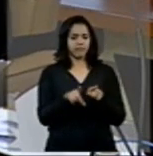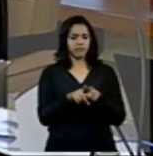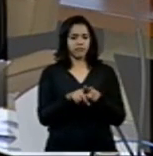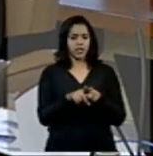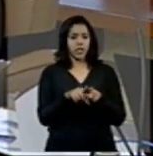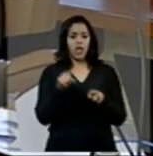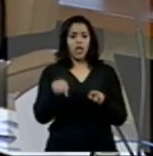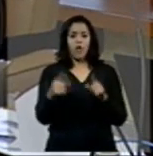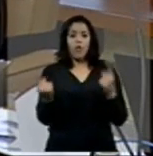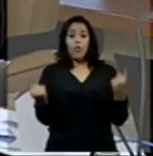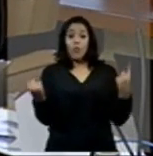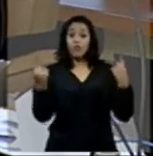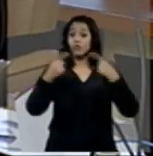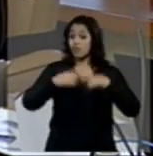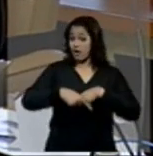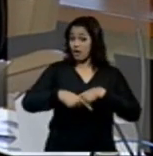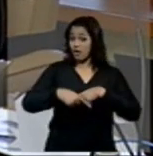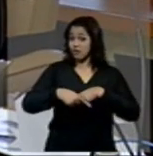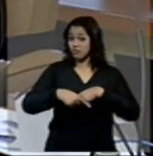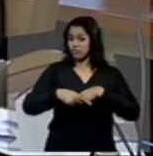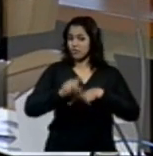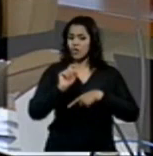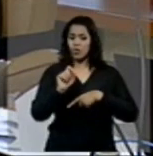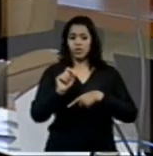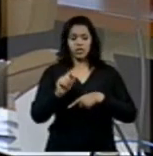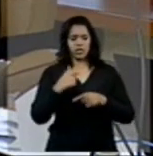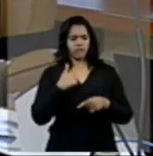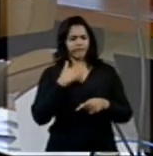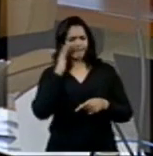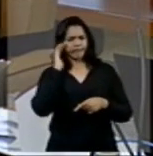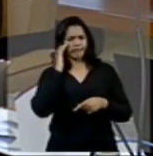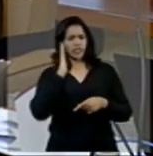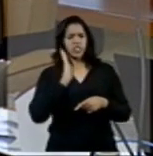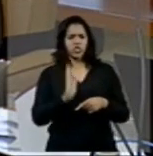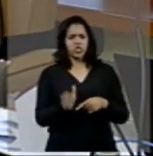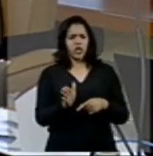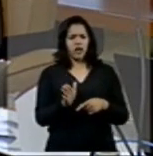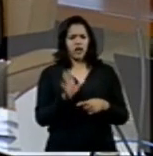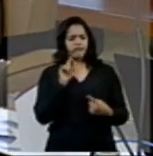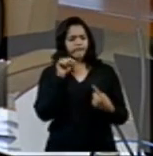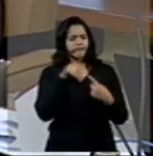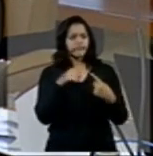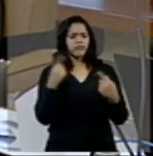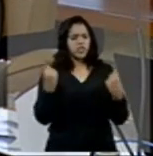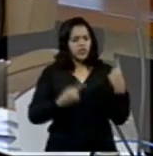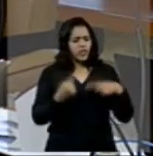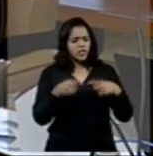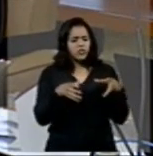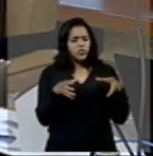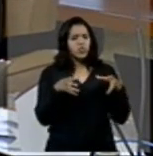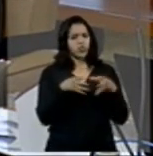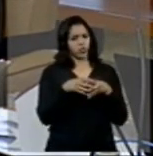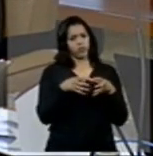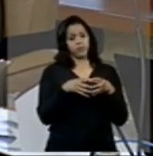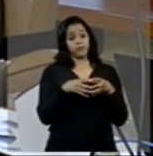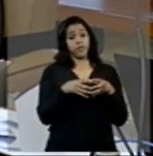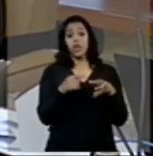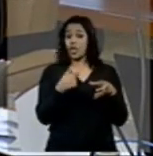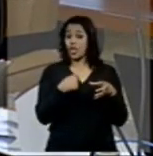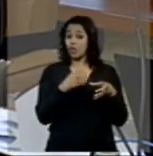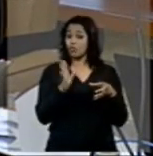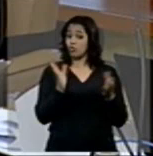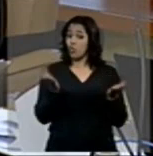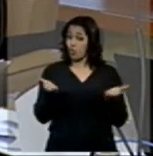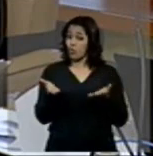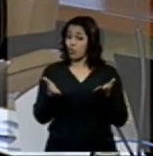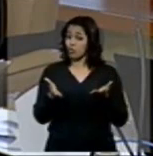que ao contrário do que entendi na preliminar, deveriam ter sido objeto de apreciação conjunta. Portanto, estou